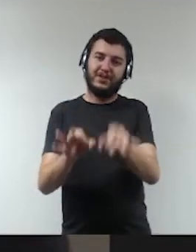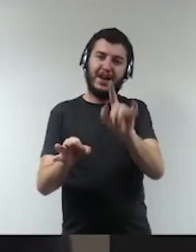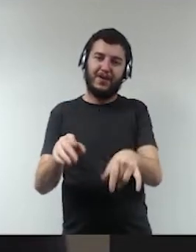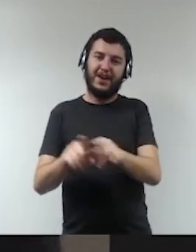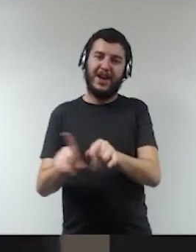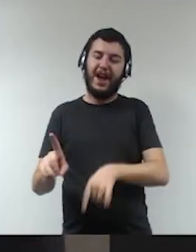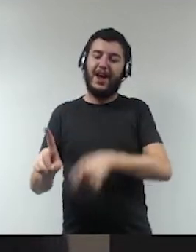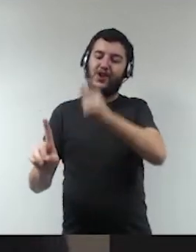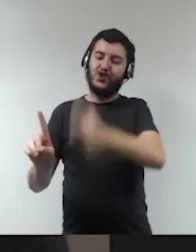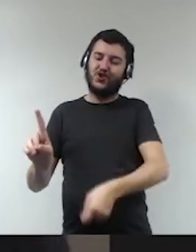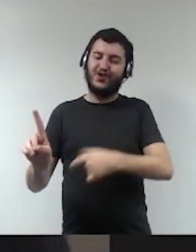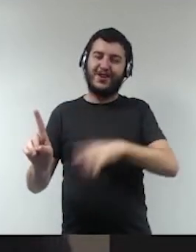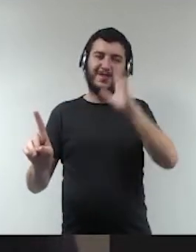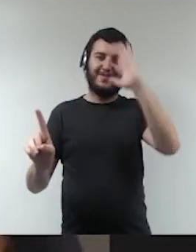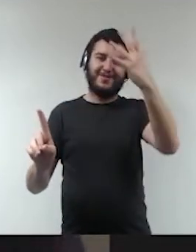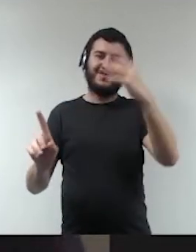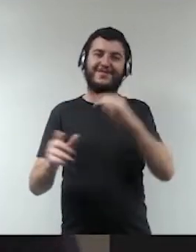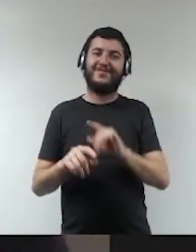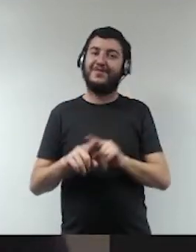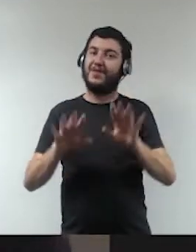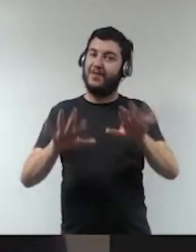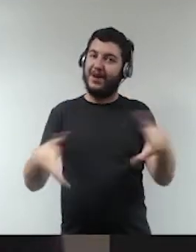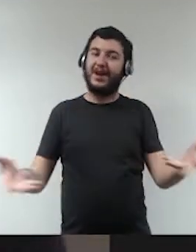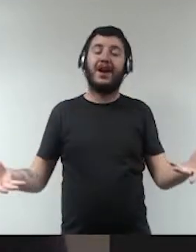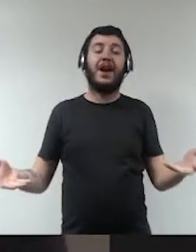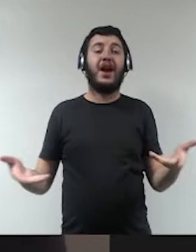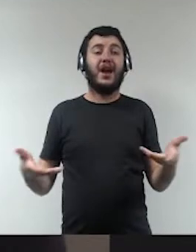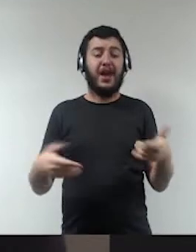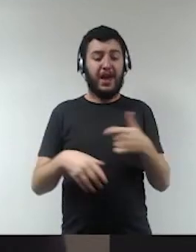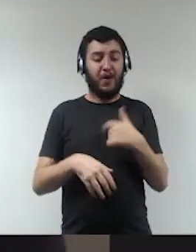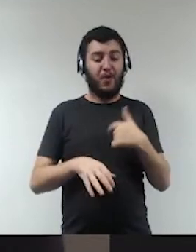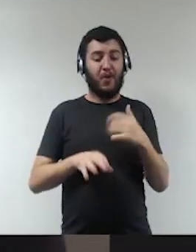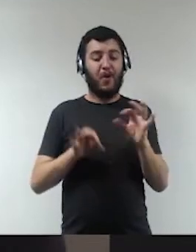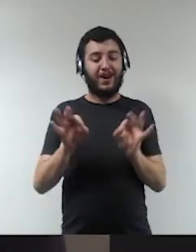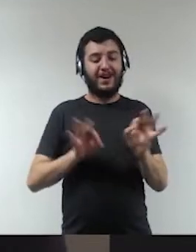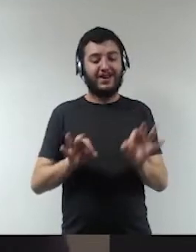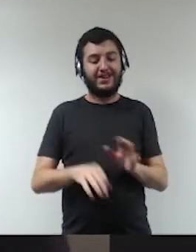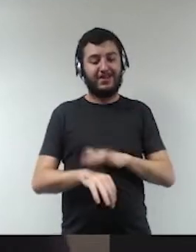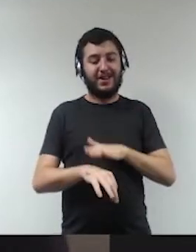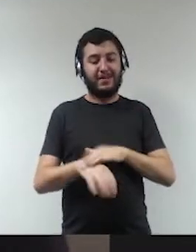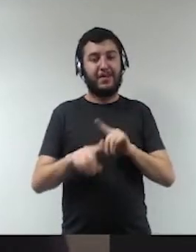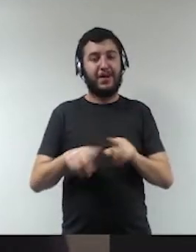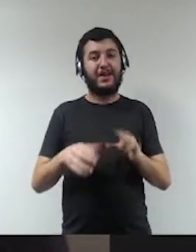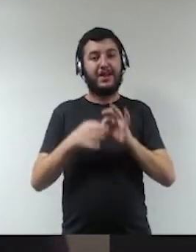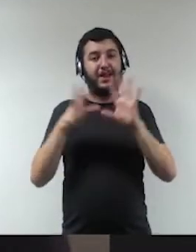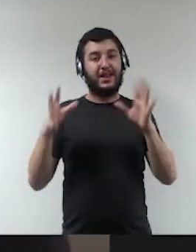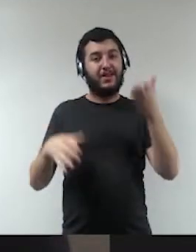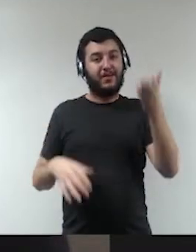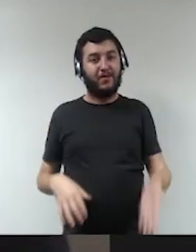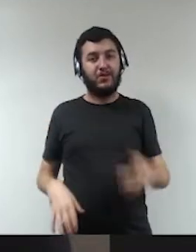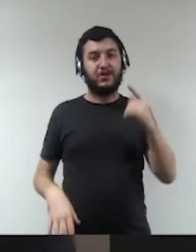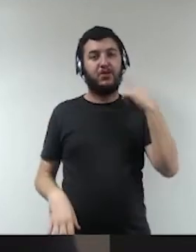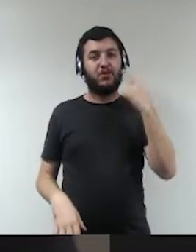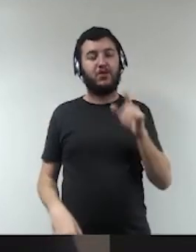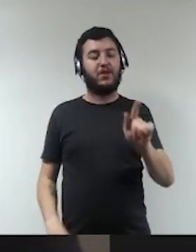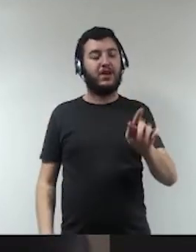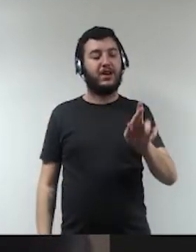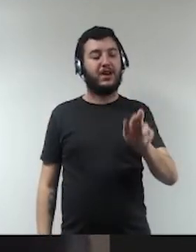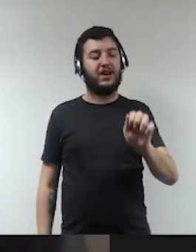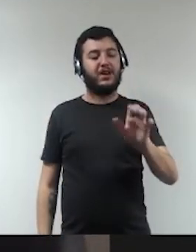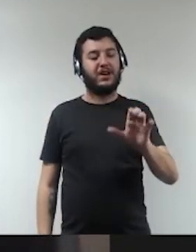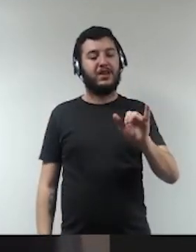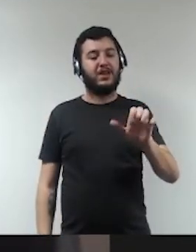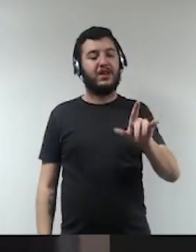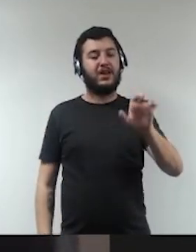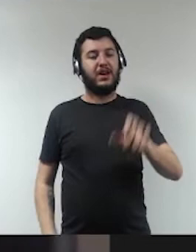Eu só marquei aqui meu tempo, mas fique à vontade, doutora Graciele, para me interromper. Bom, em busca